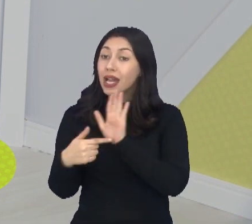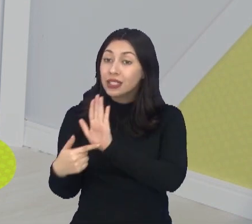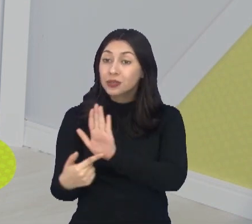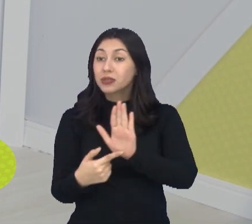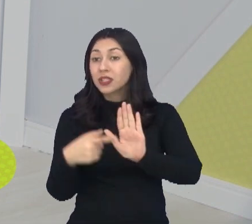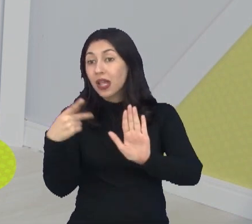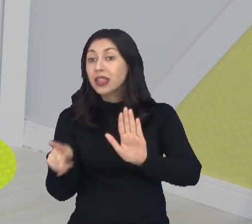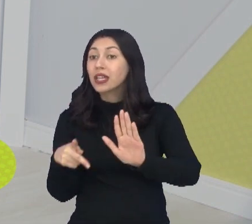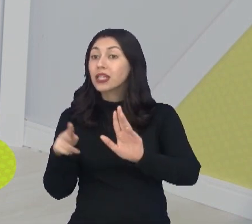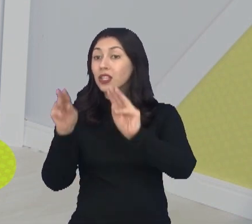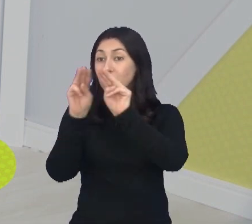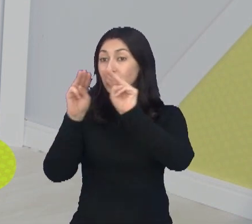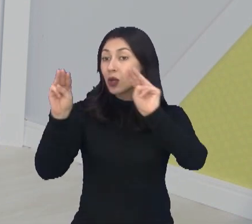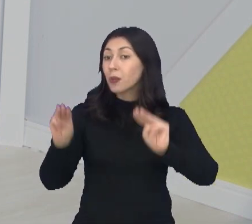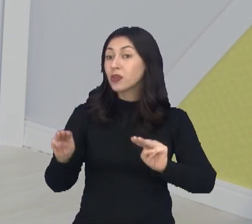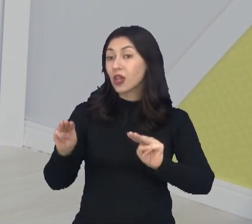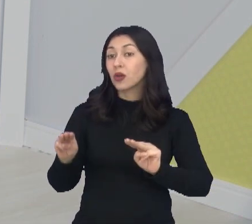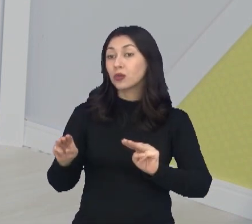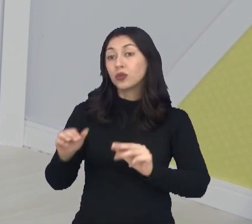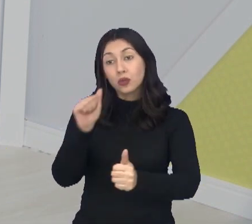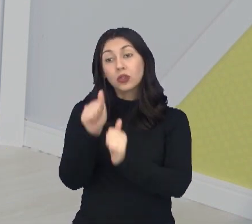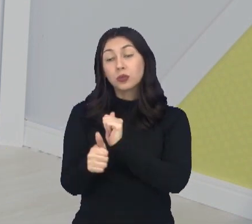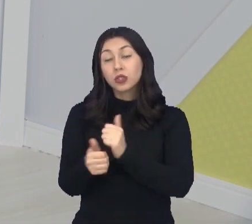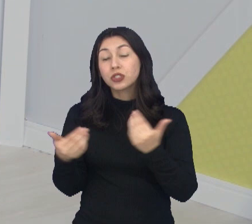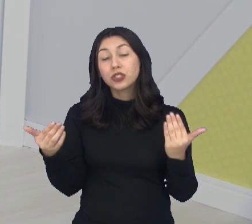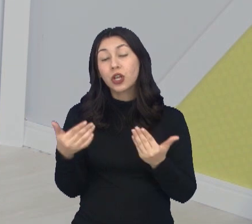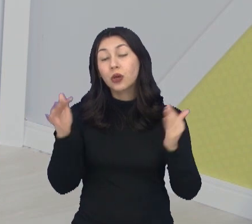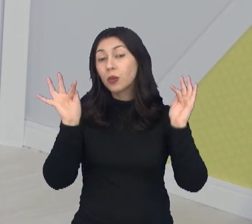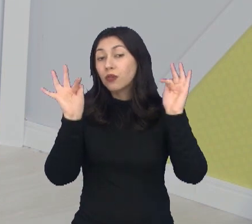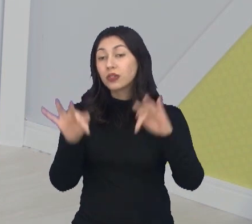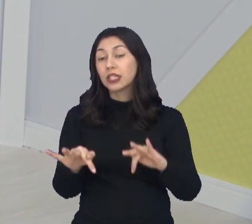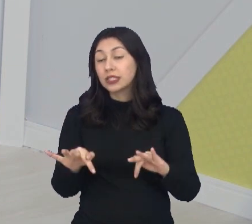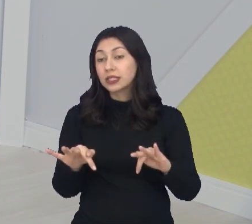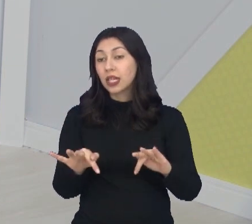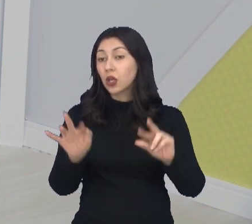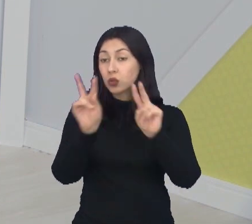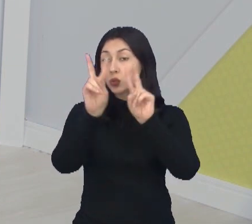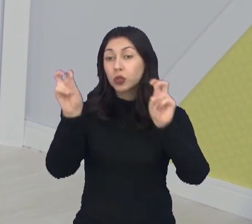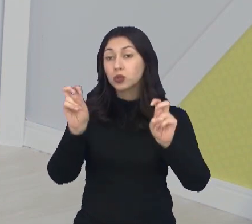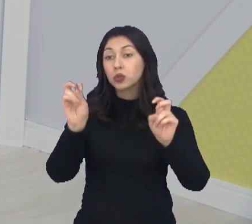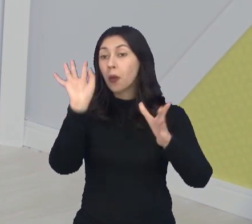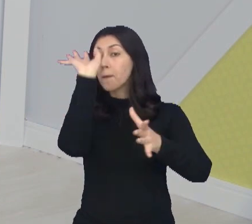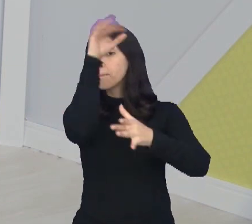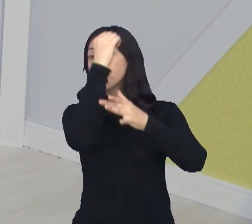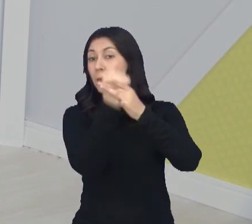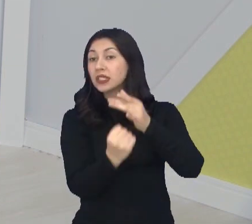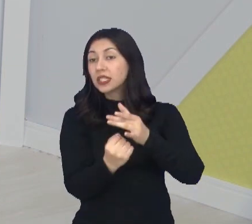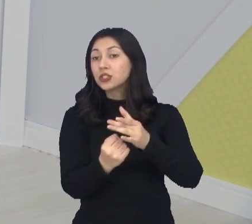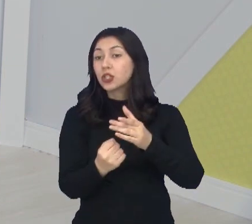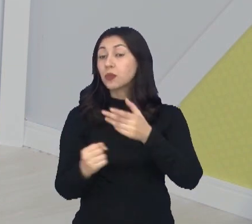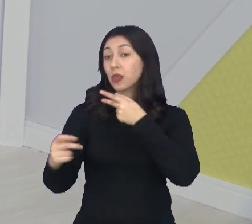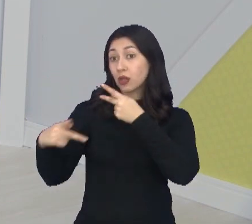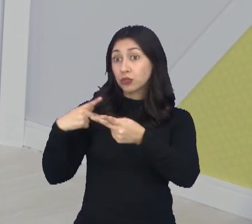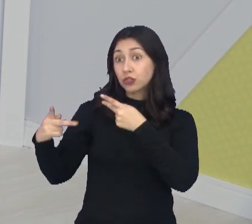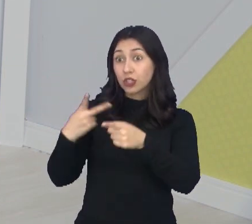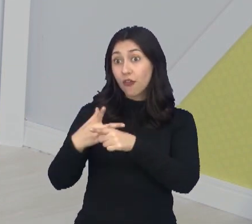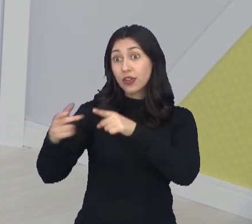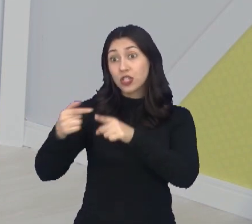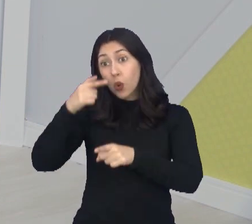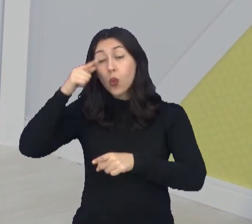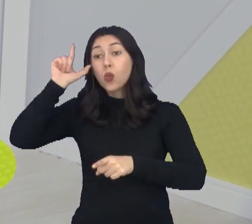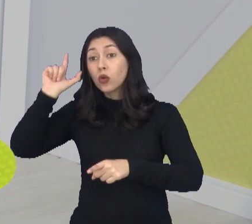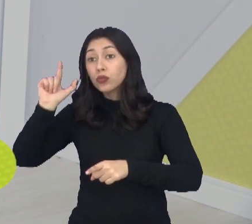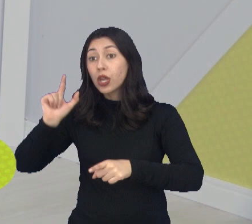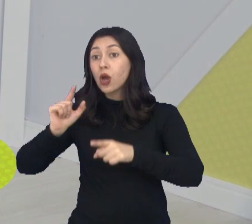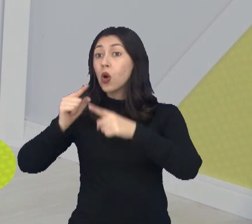aqui no nosso Museu do Esporte, tá certo? Brunão, pra gente fechar o Hora do Esporte de hoje, falando de basquete. São José Basquetebol venceu ontem o Paulistano